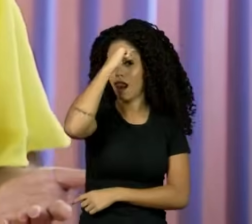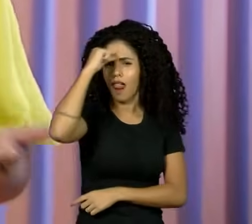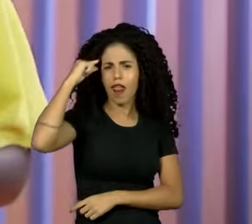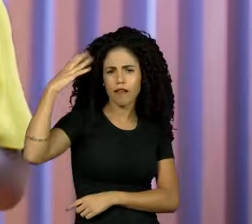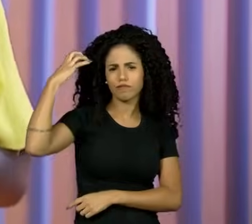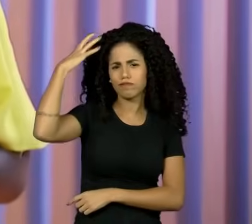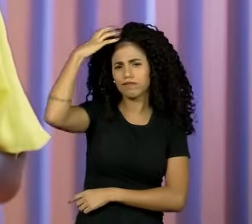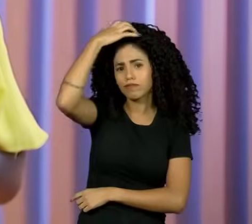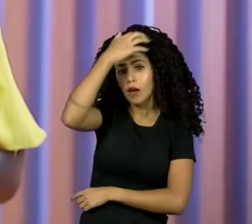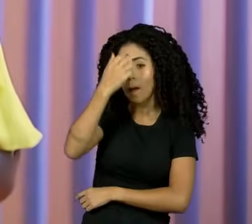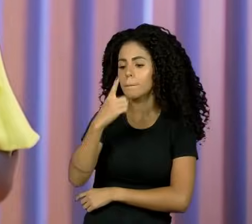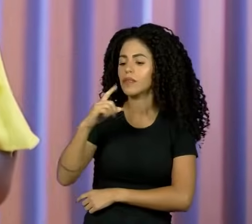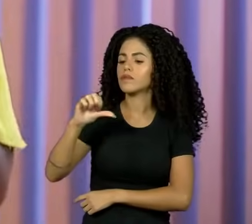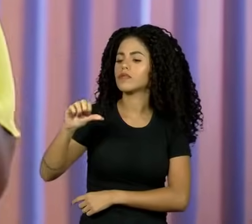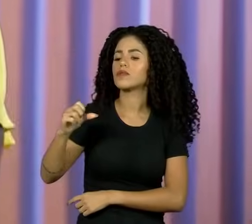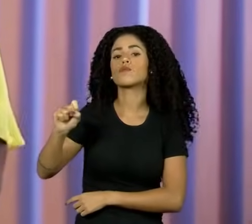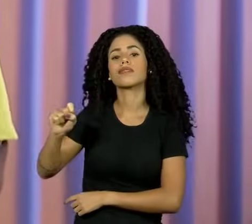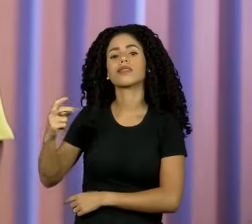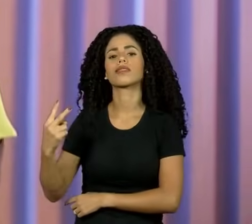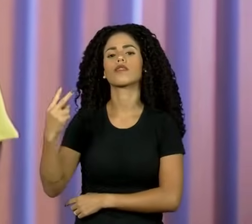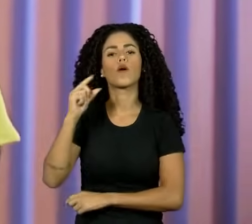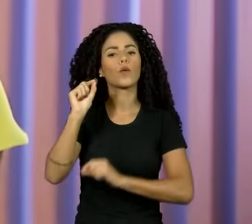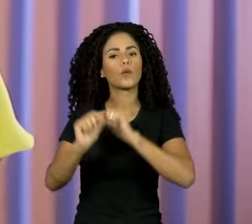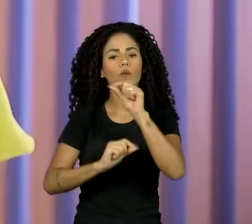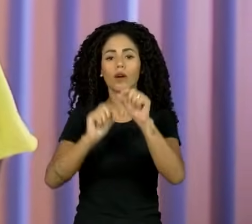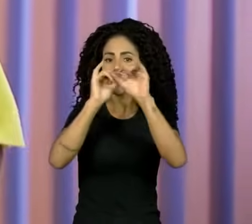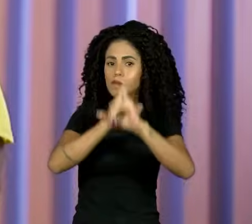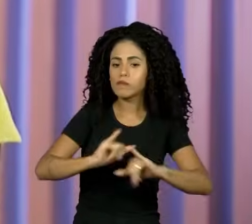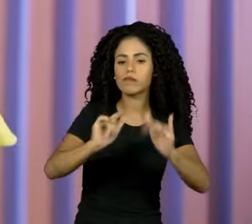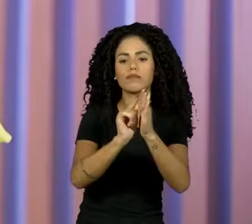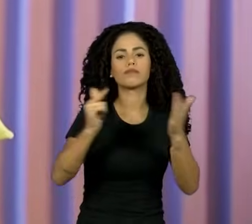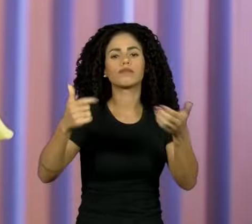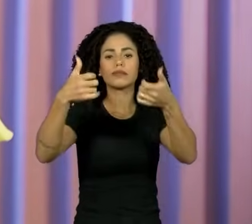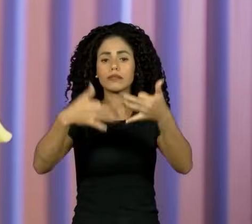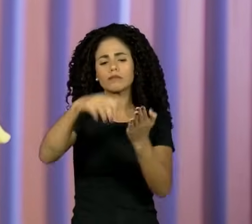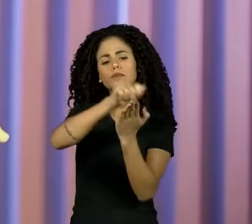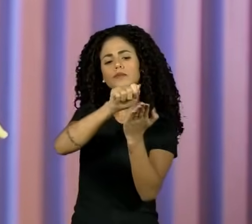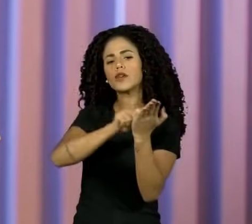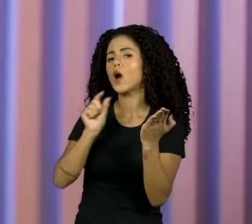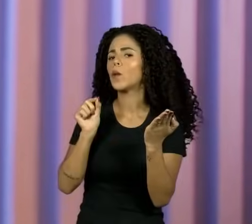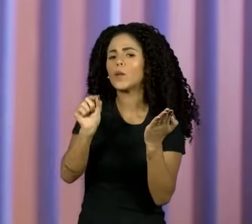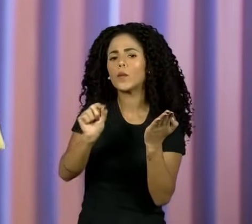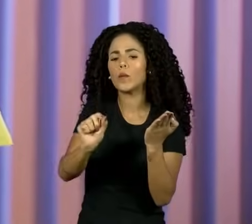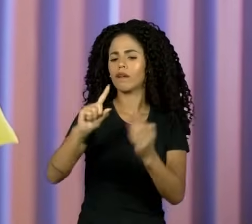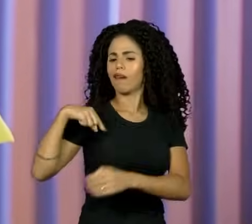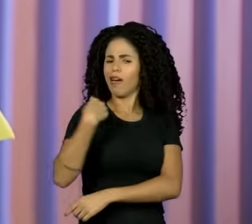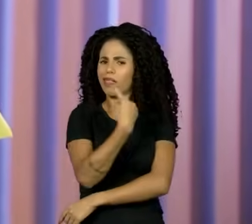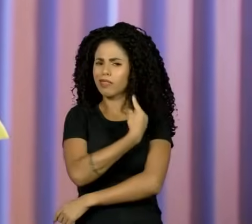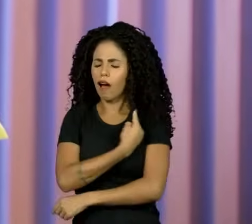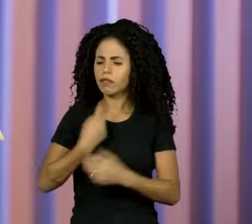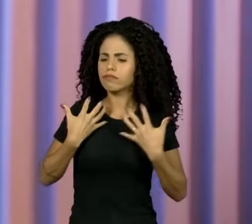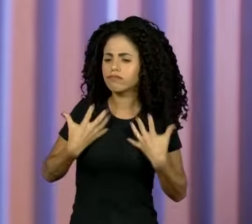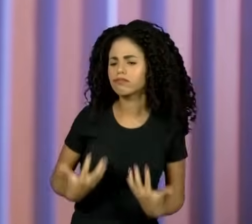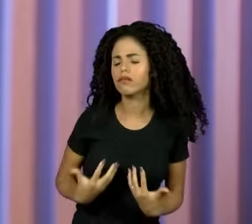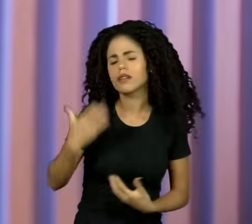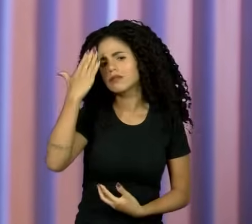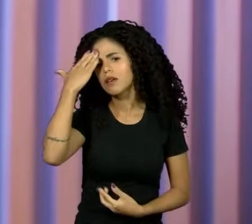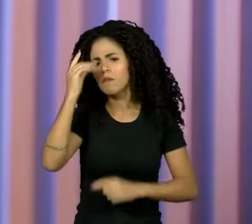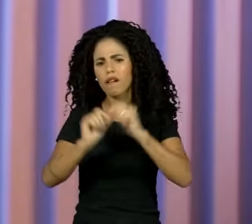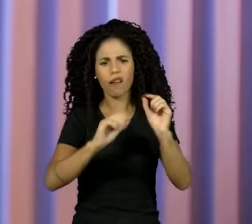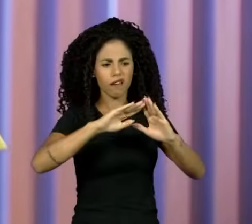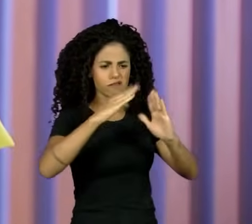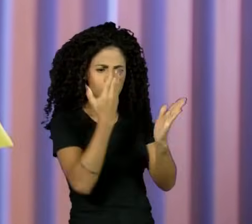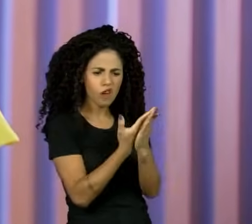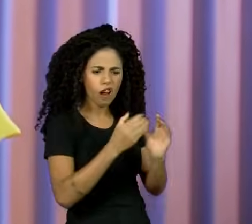Gonzalez, que em 1982, no jornal Mulherio, ela escreveu: "Estamos cansados de saber que nem na